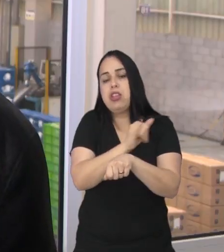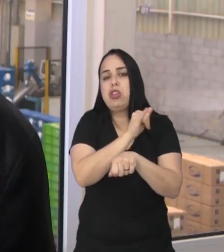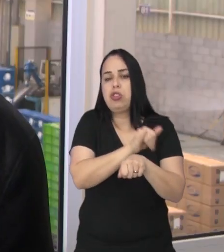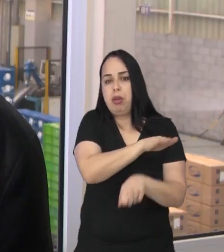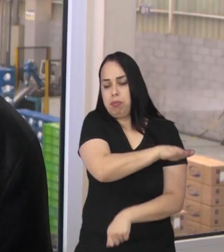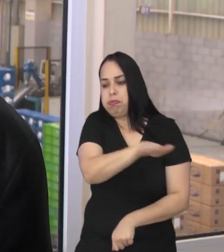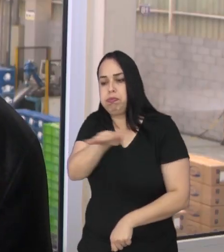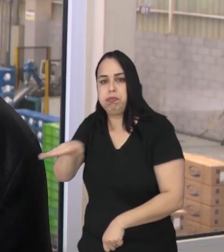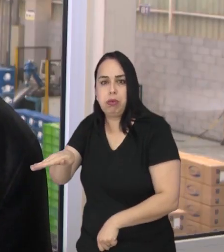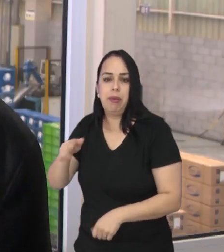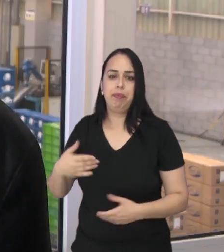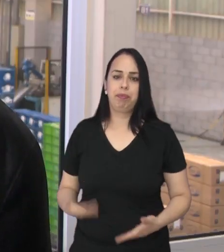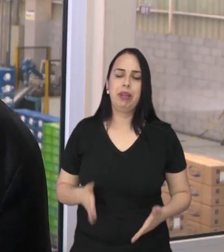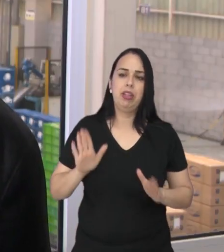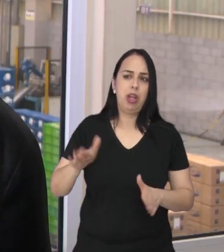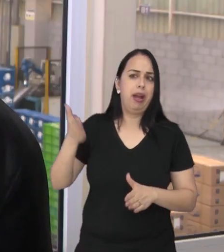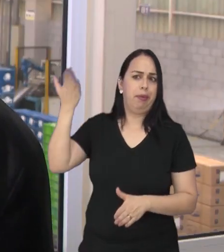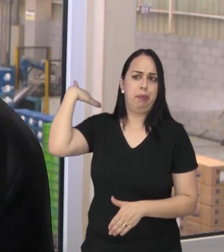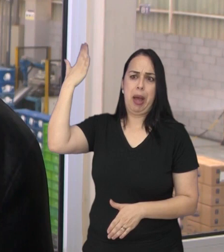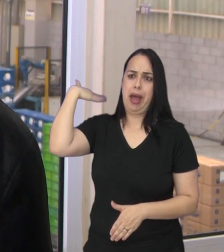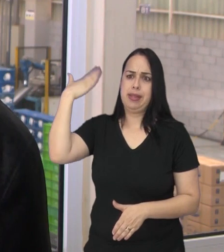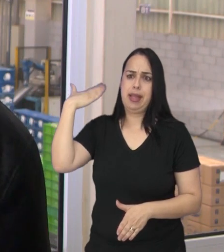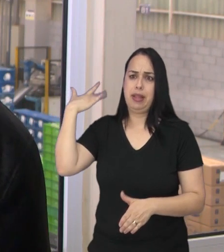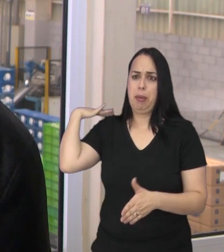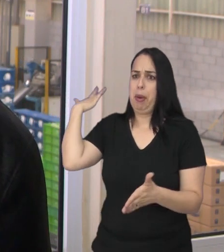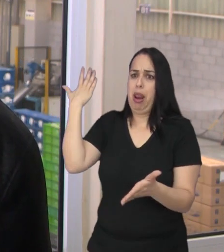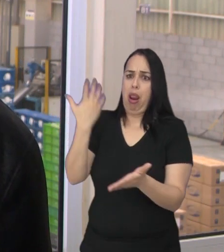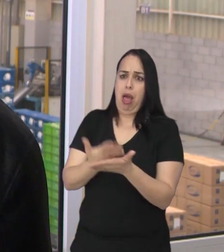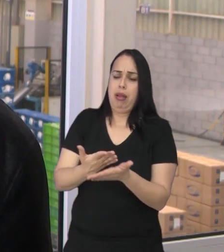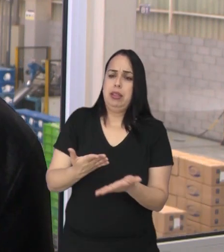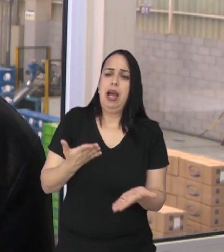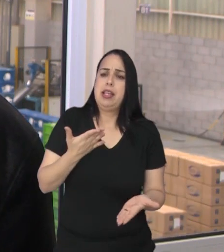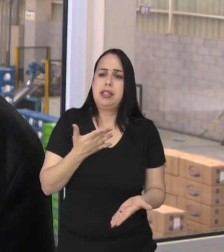acredito que isso aí já existe, essa demanda há muitos anos. Se você pegar